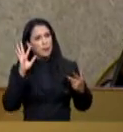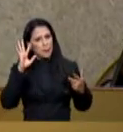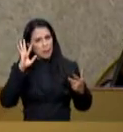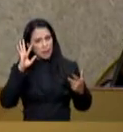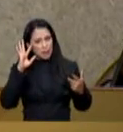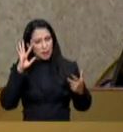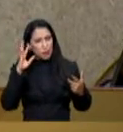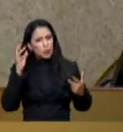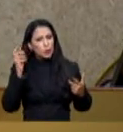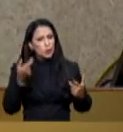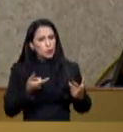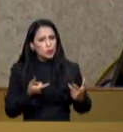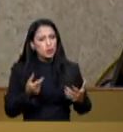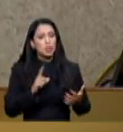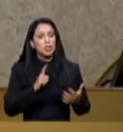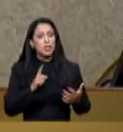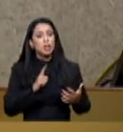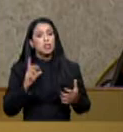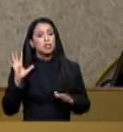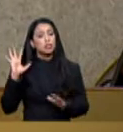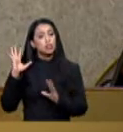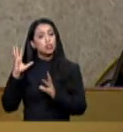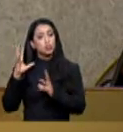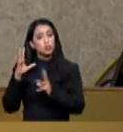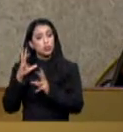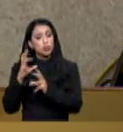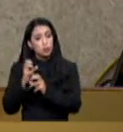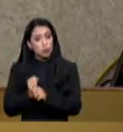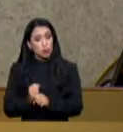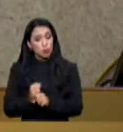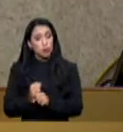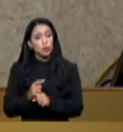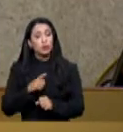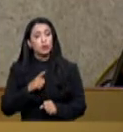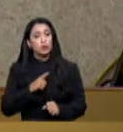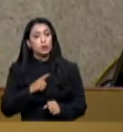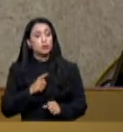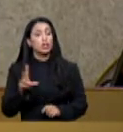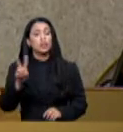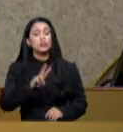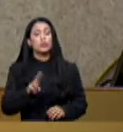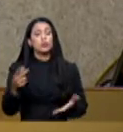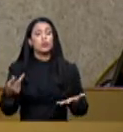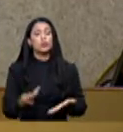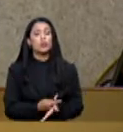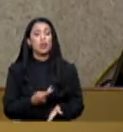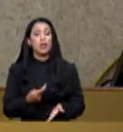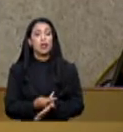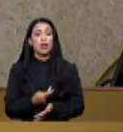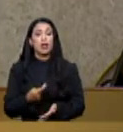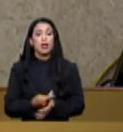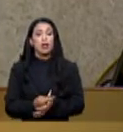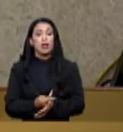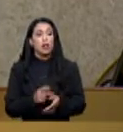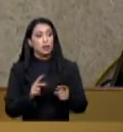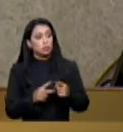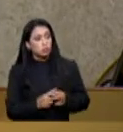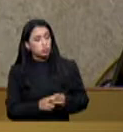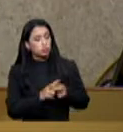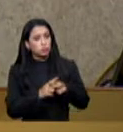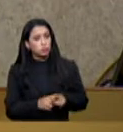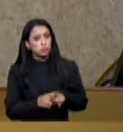está a prevalência histórica de mecanismos inadequados de regulação